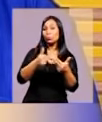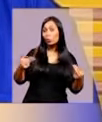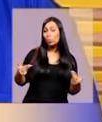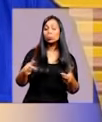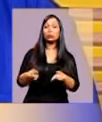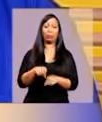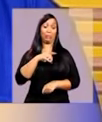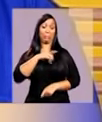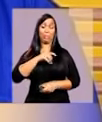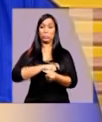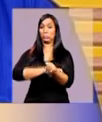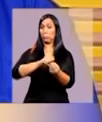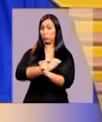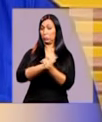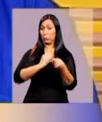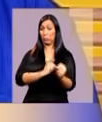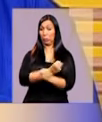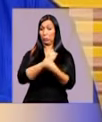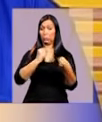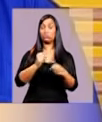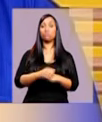carência, medo e raiva,